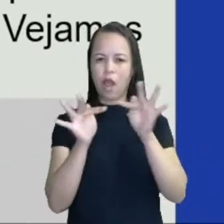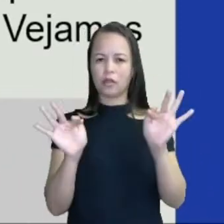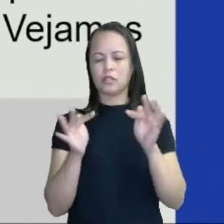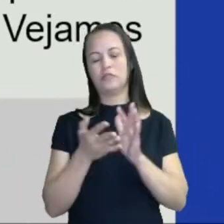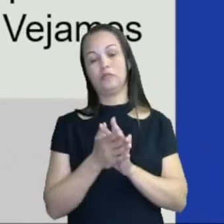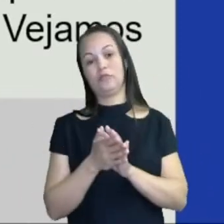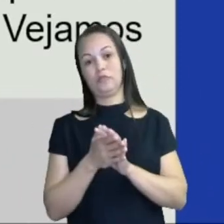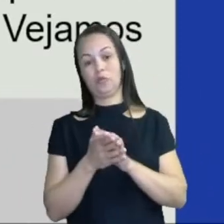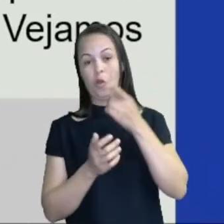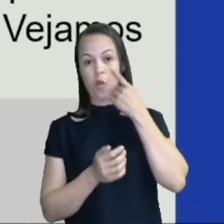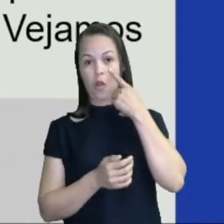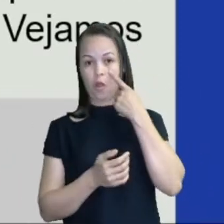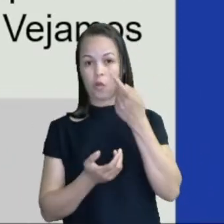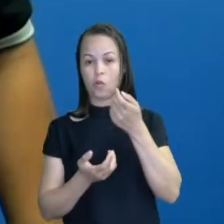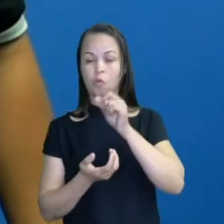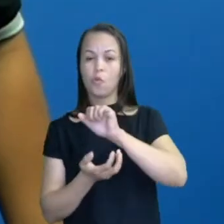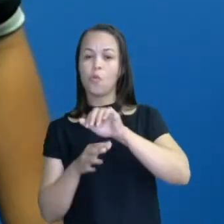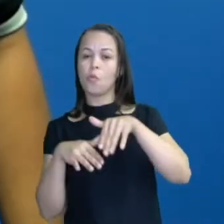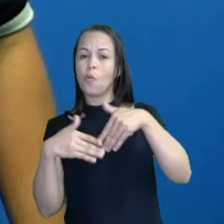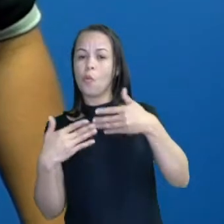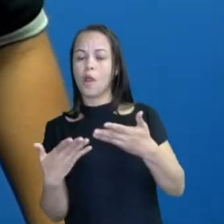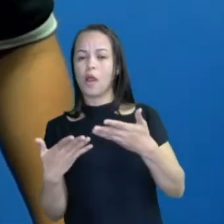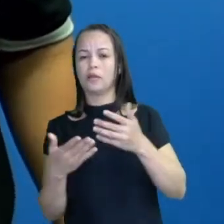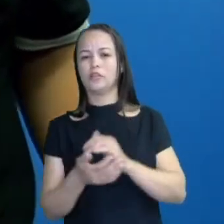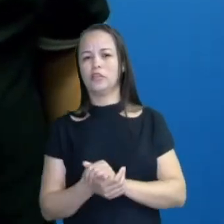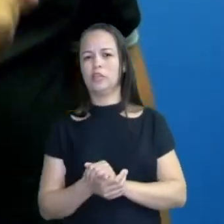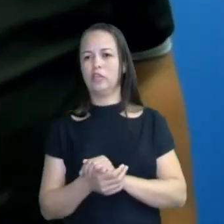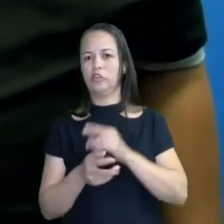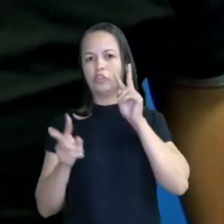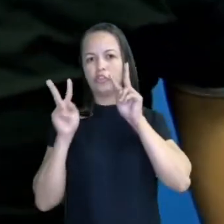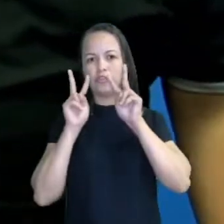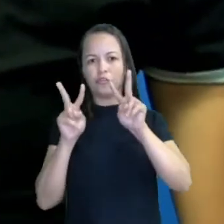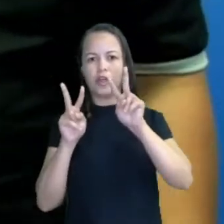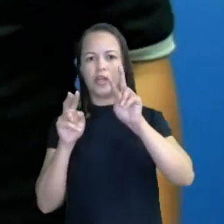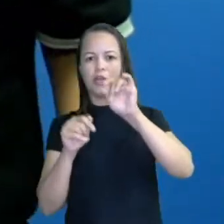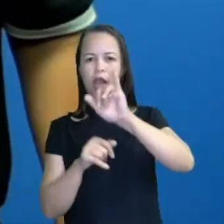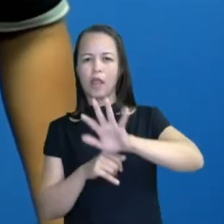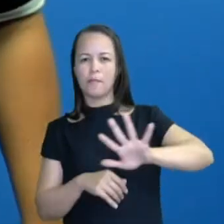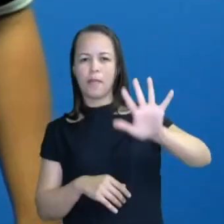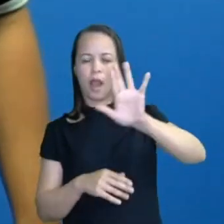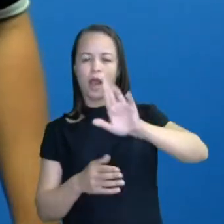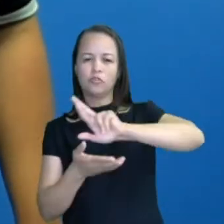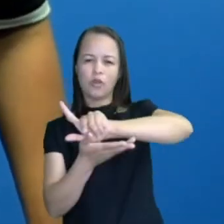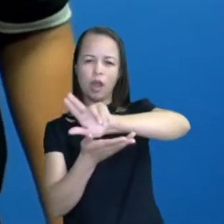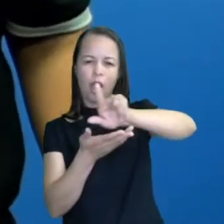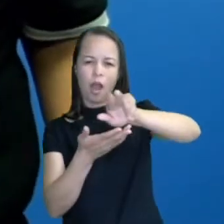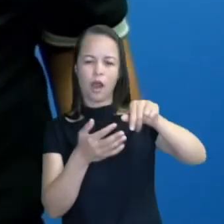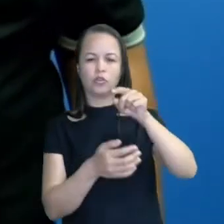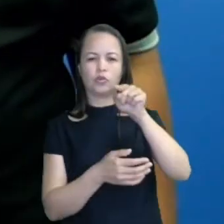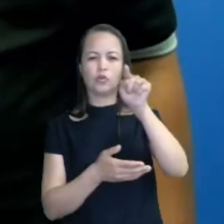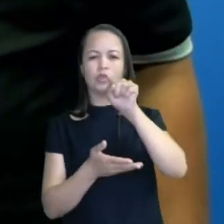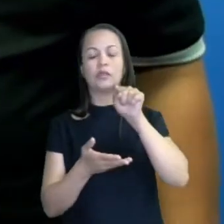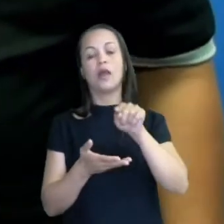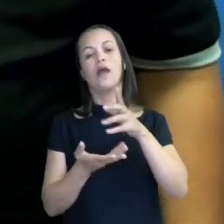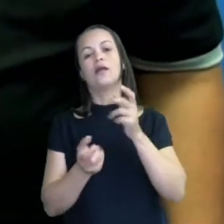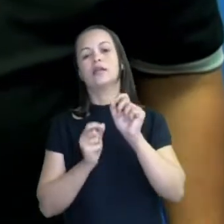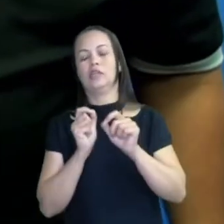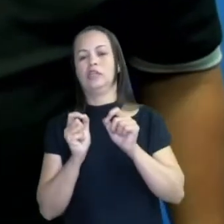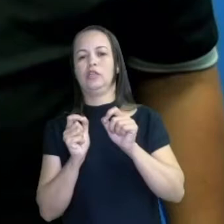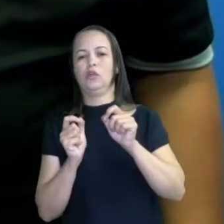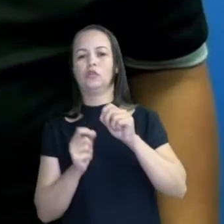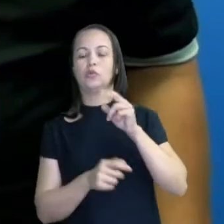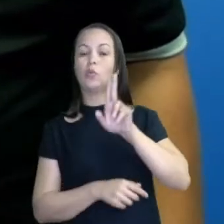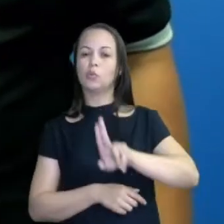Vejamos quais são eles, né? Aí a gente vê no quadro todos os sinais que a gente utiliza durante o nosso